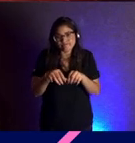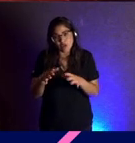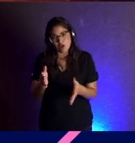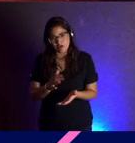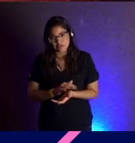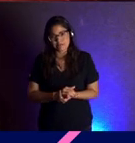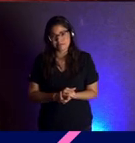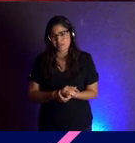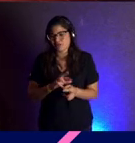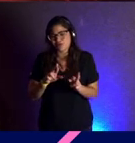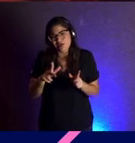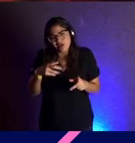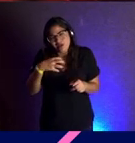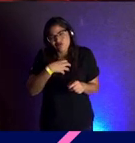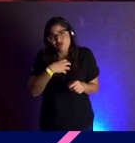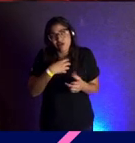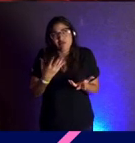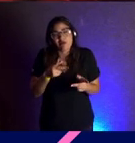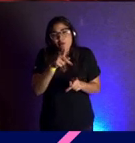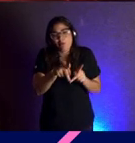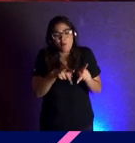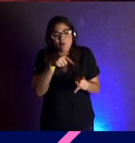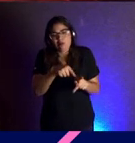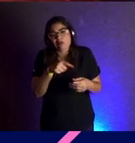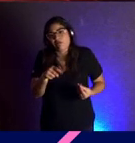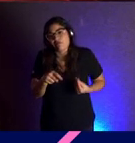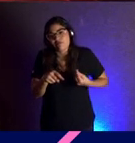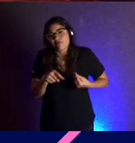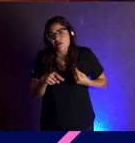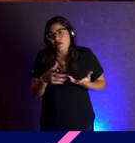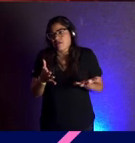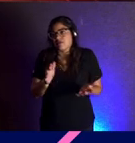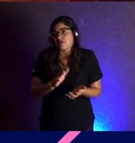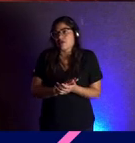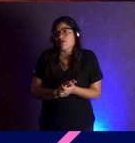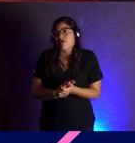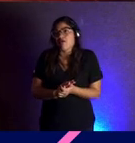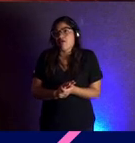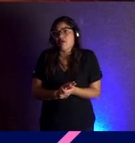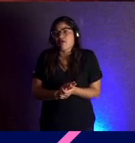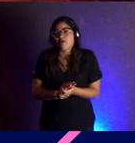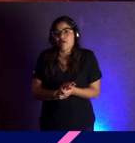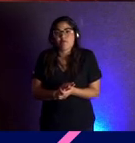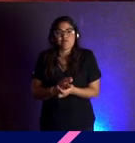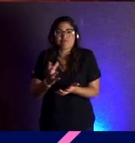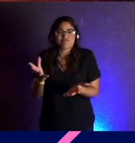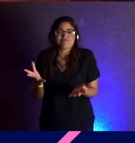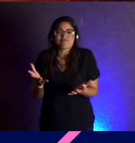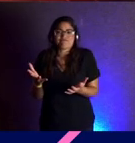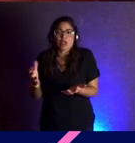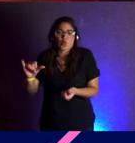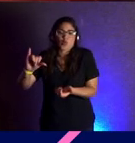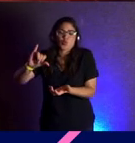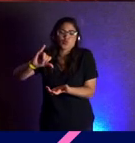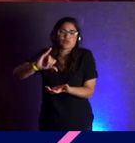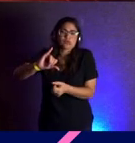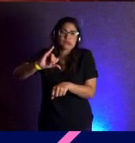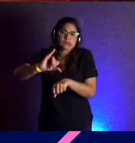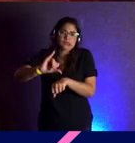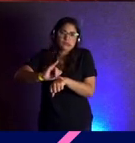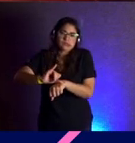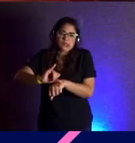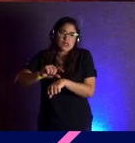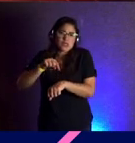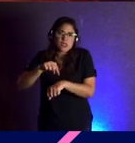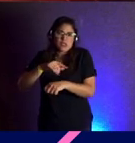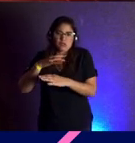mas uma diferente forma do que uma população que vive na margem de um centro urbano, por exemplo, né? São contextos